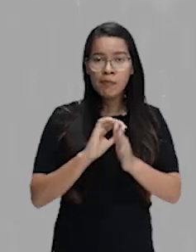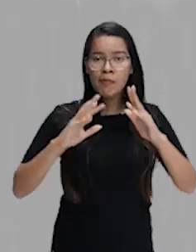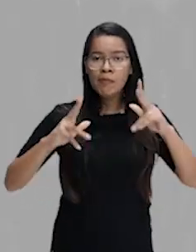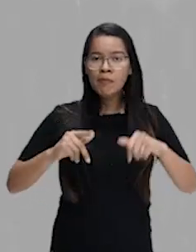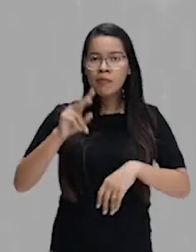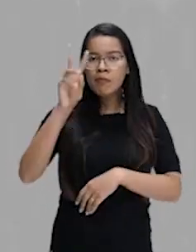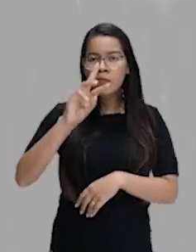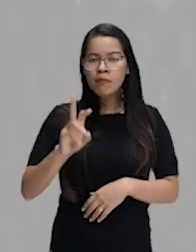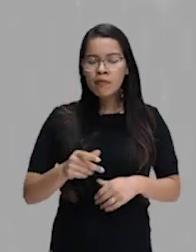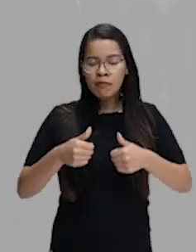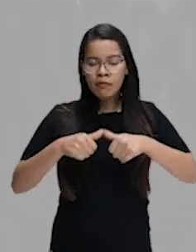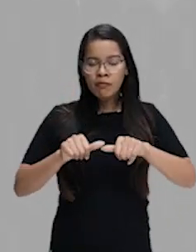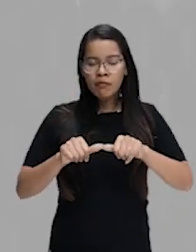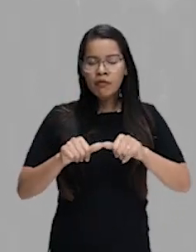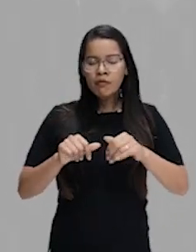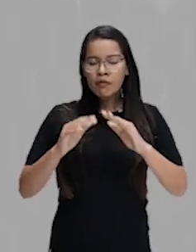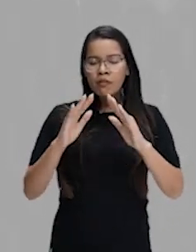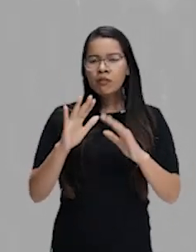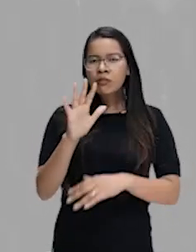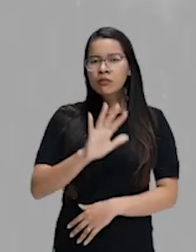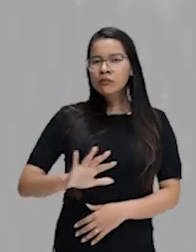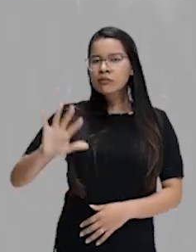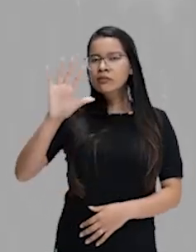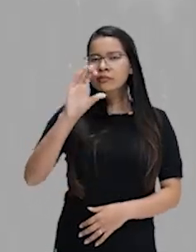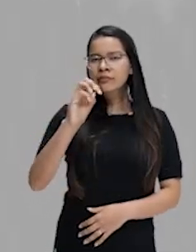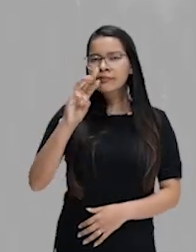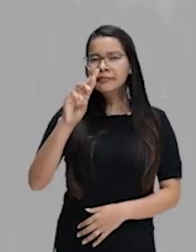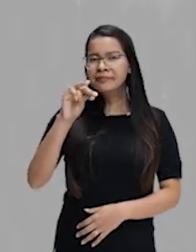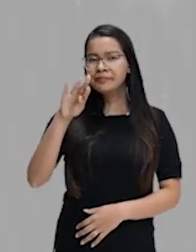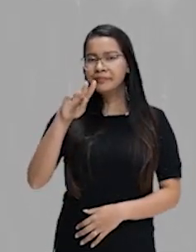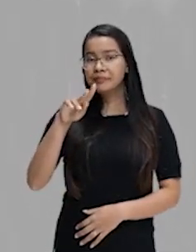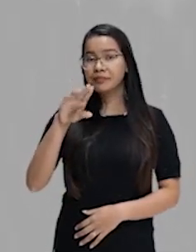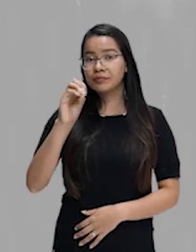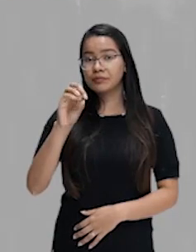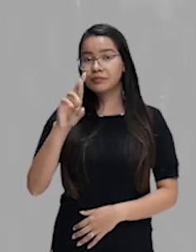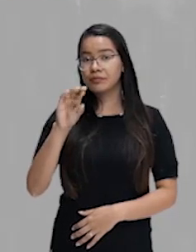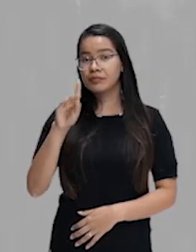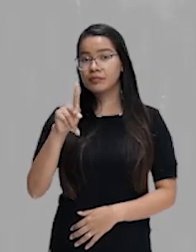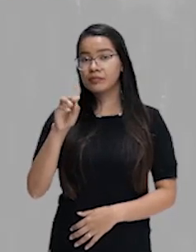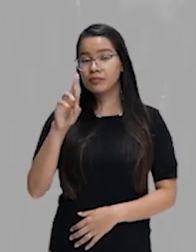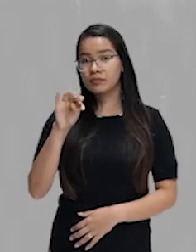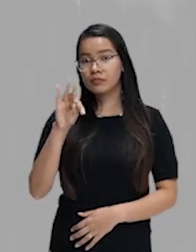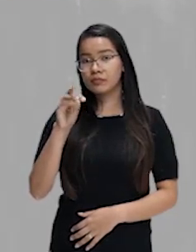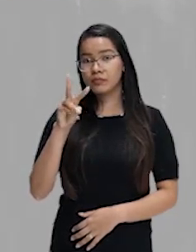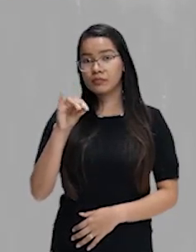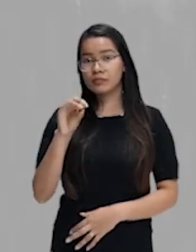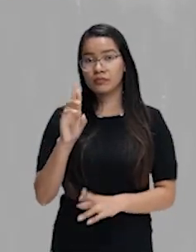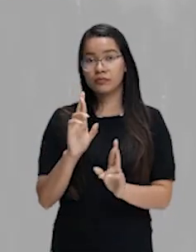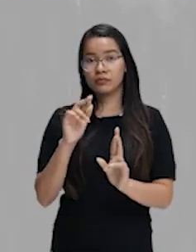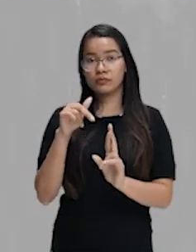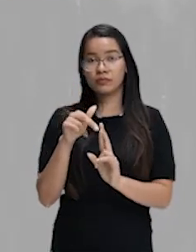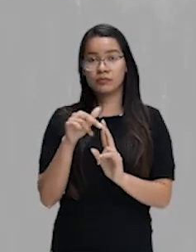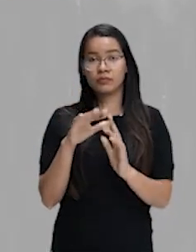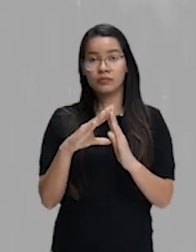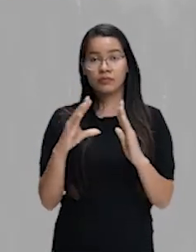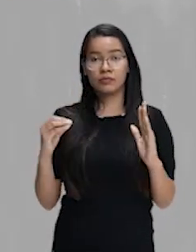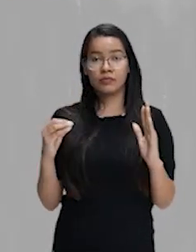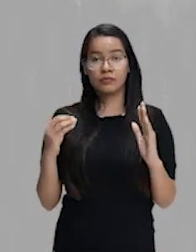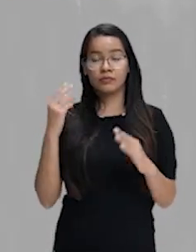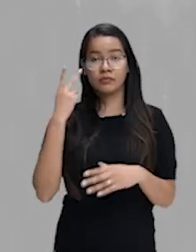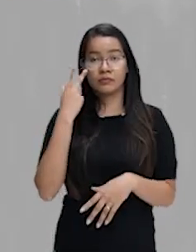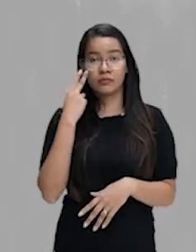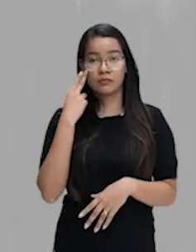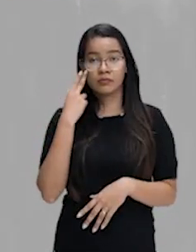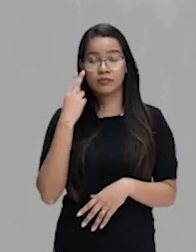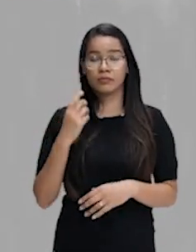vez que tiver ambiente corporativo, está se referindo ao modelo tradicional. Empresas, escritórios, tá? Etc.